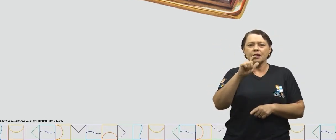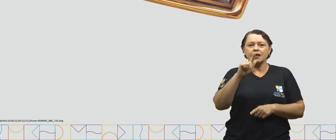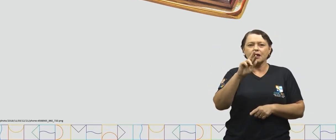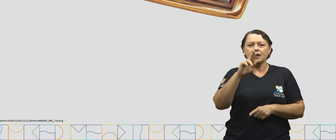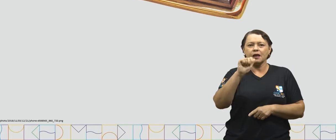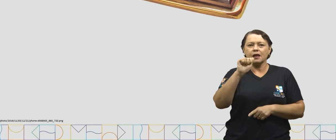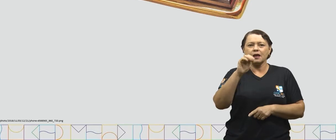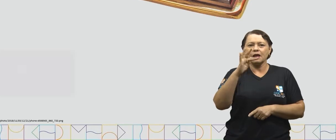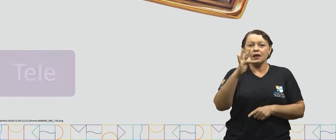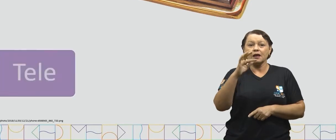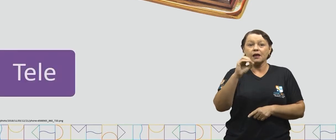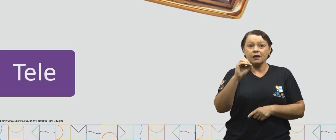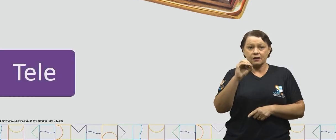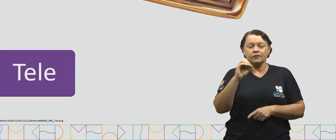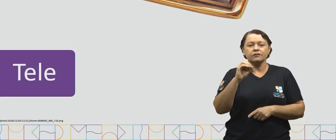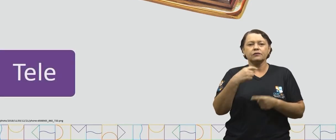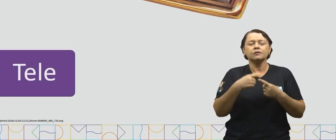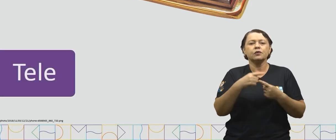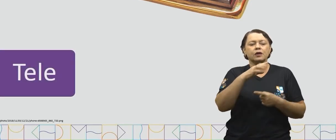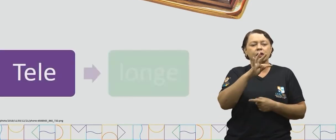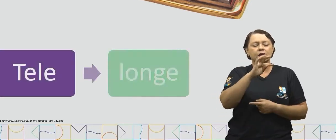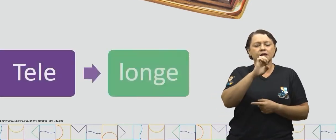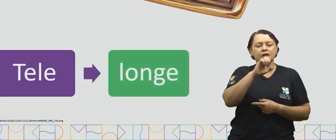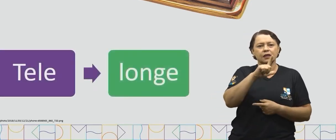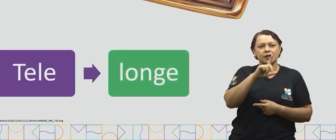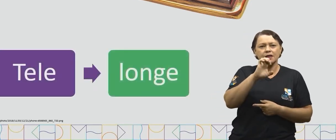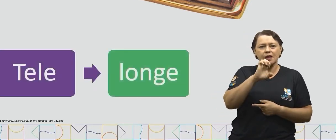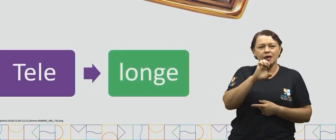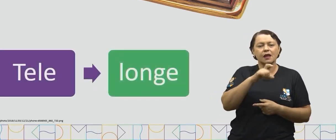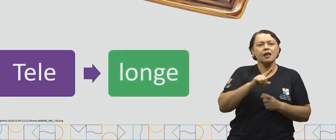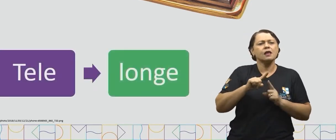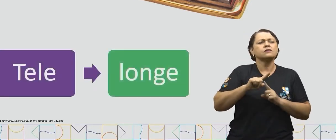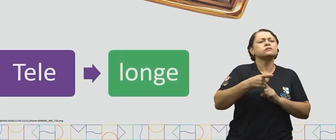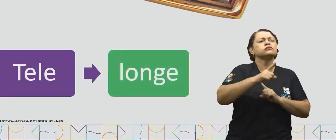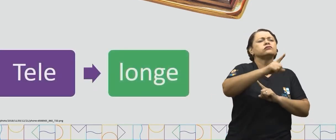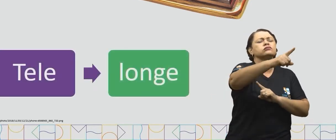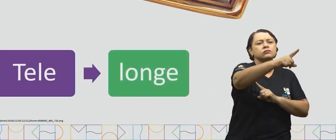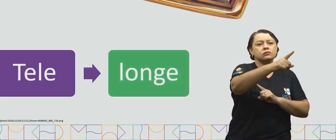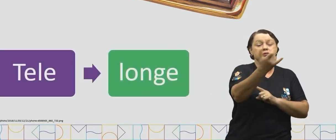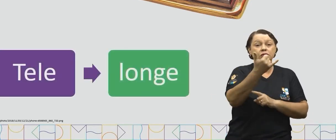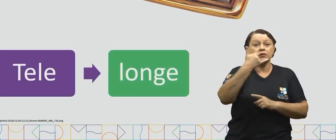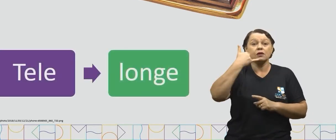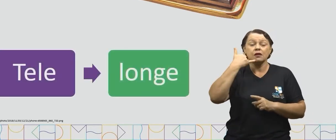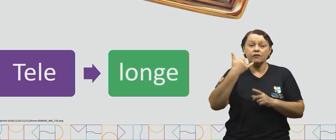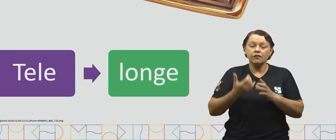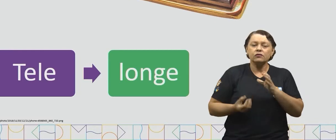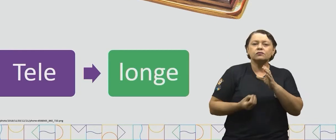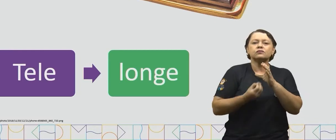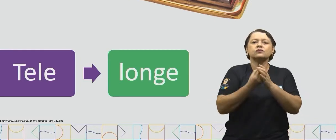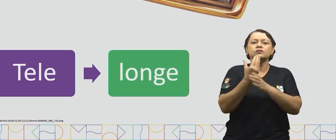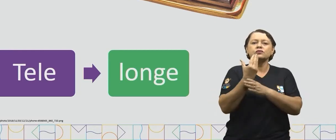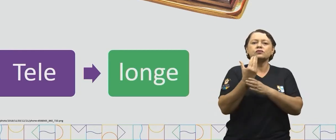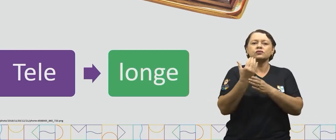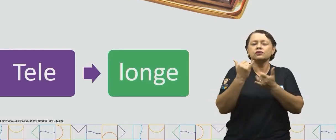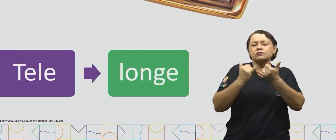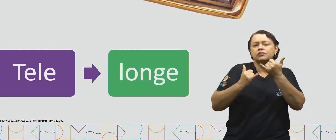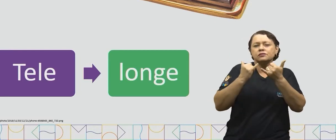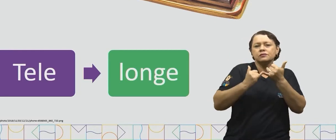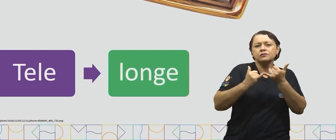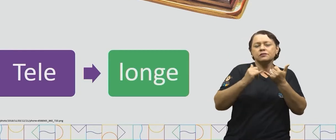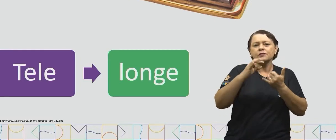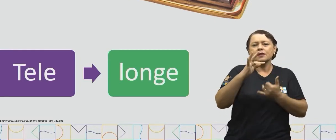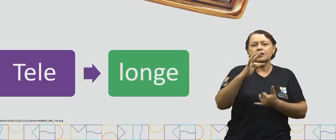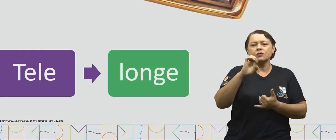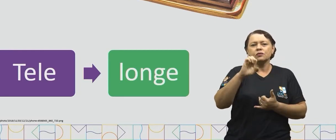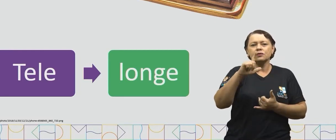têm o mesmo início, tele, que quer dizer longe. O telefone surgiu a partir do telégrafo. Podemos até